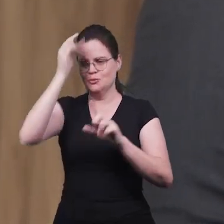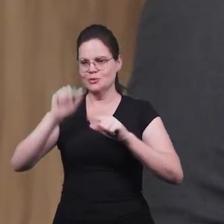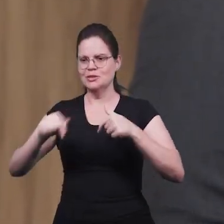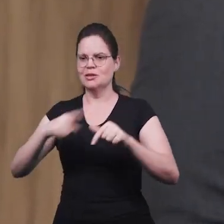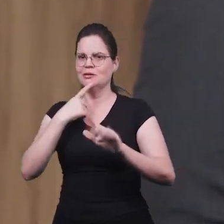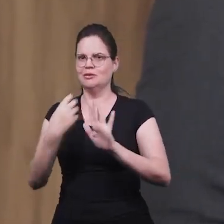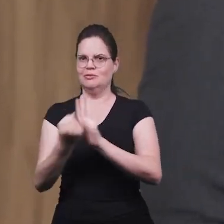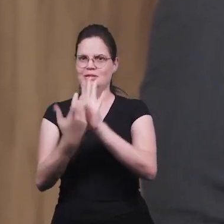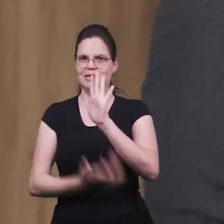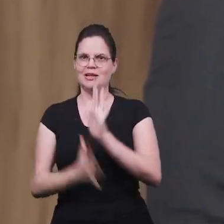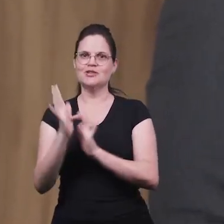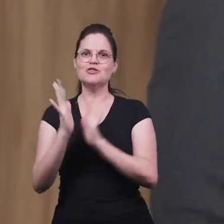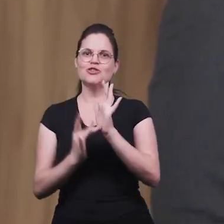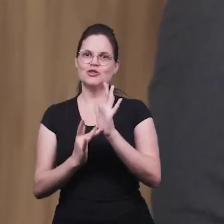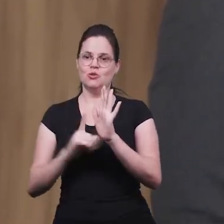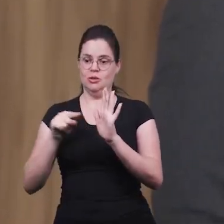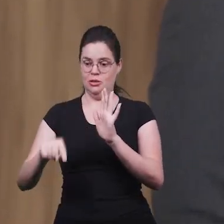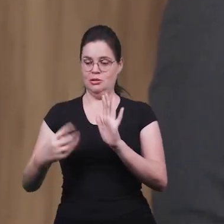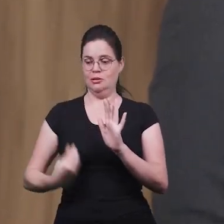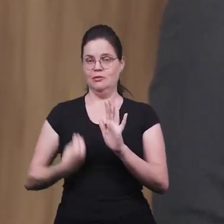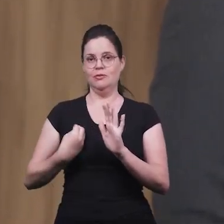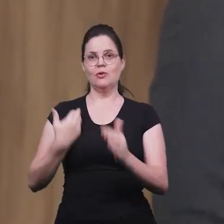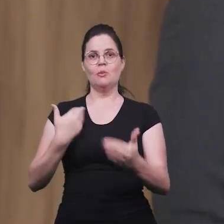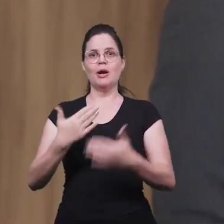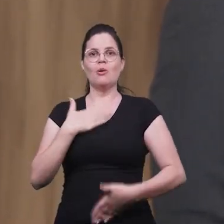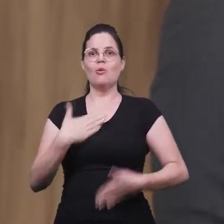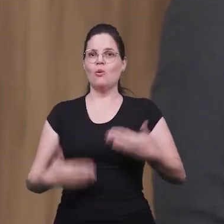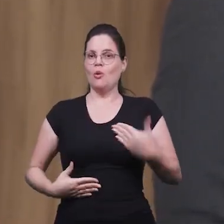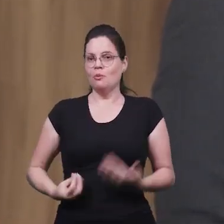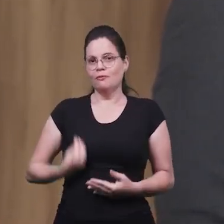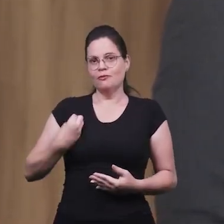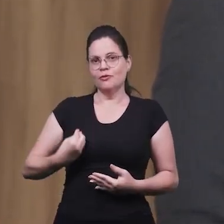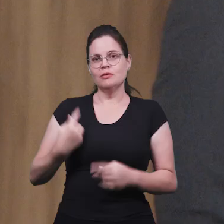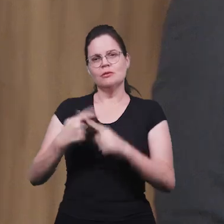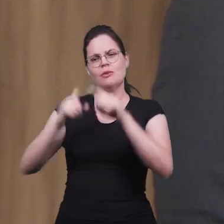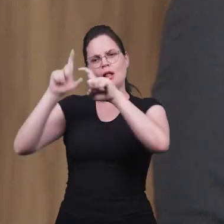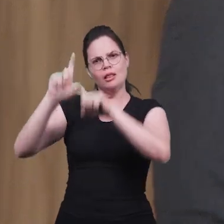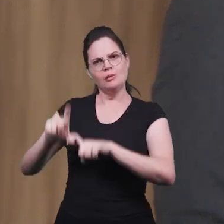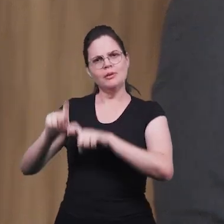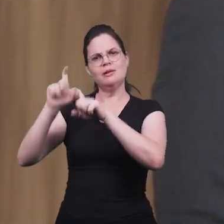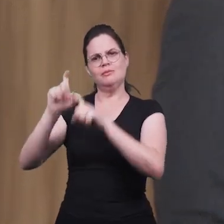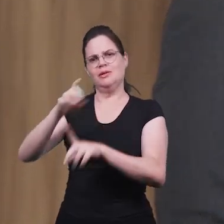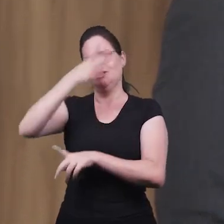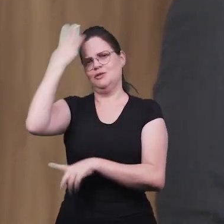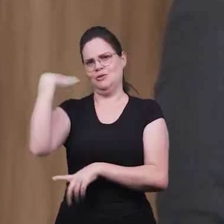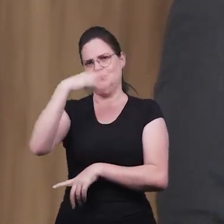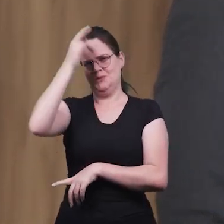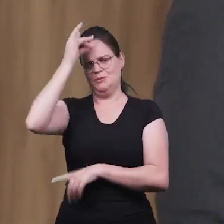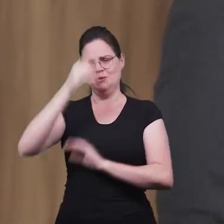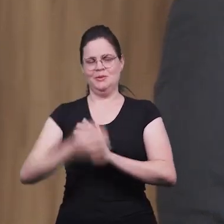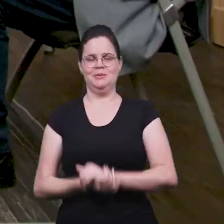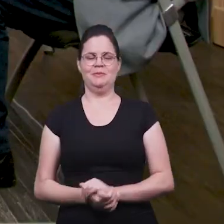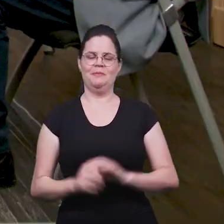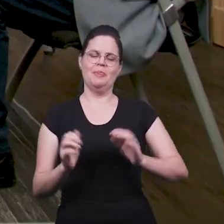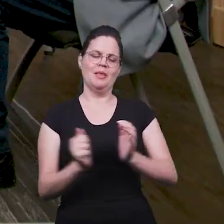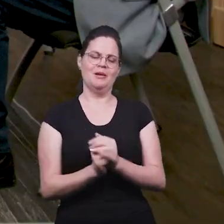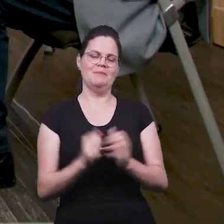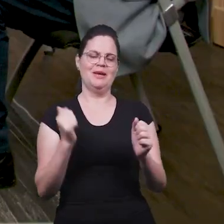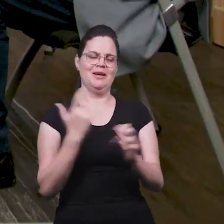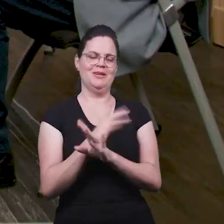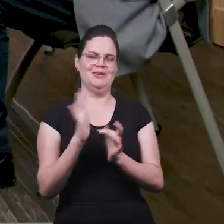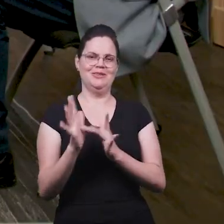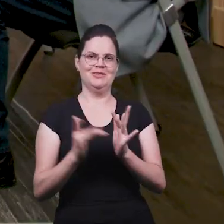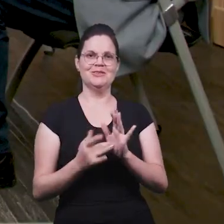era corpo de Cristo, um corpo vivo, que continuava na dependência do Espírito Santo. Amém. Glória a